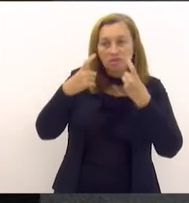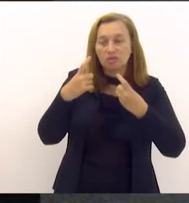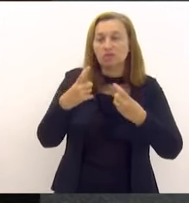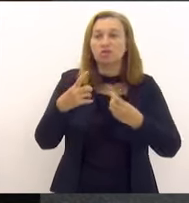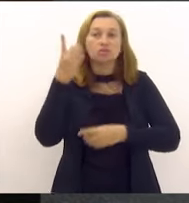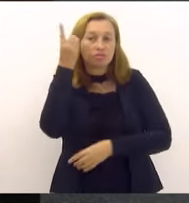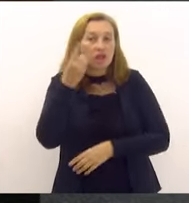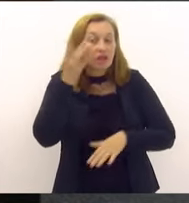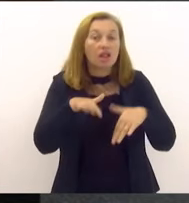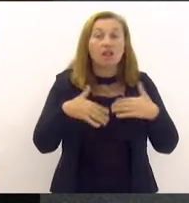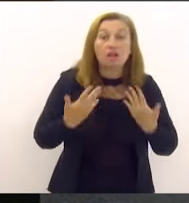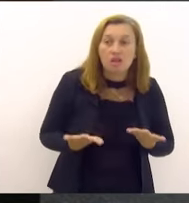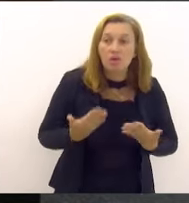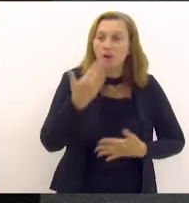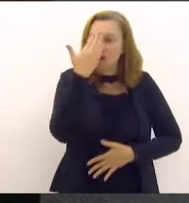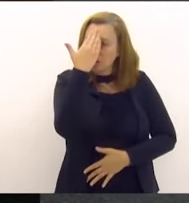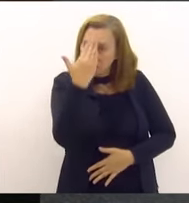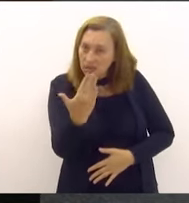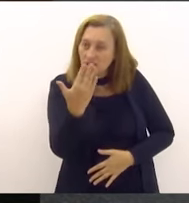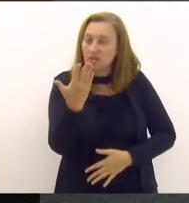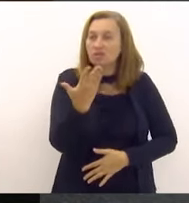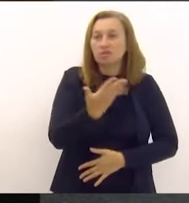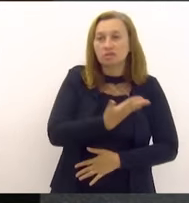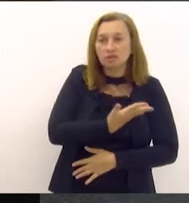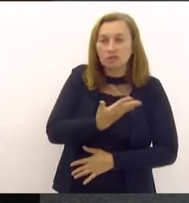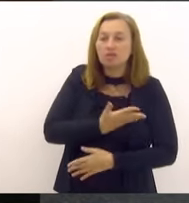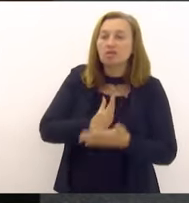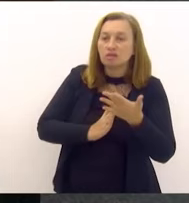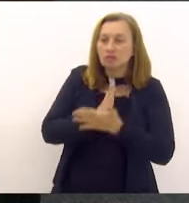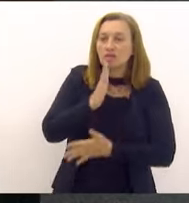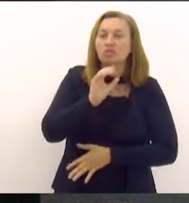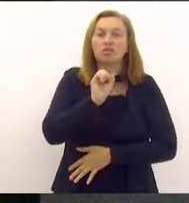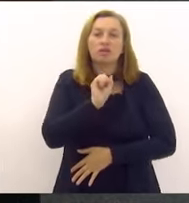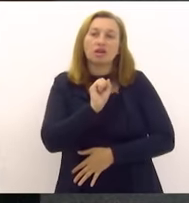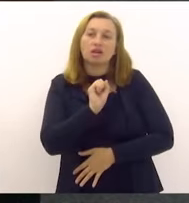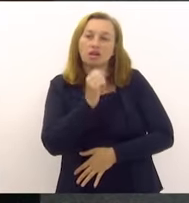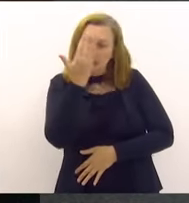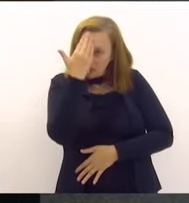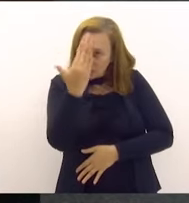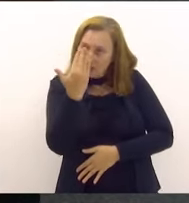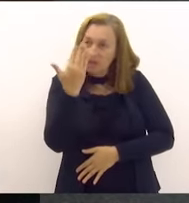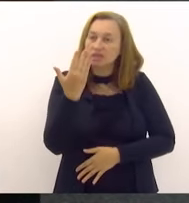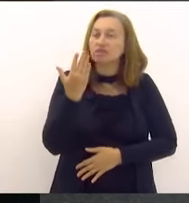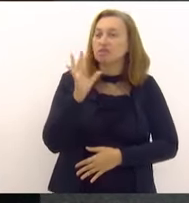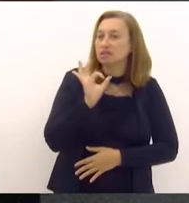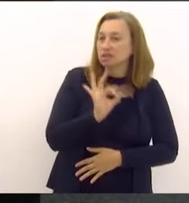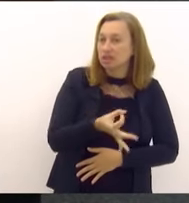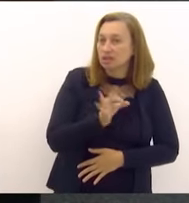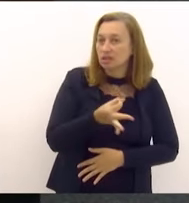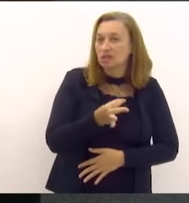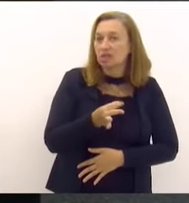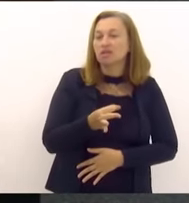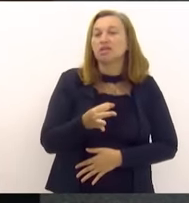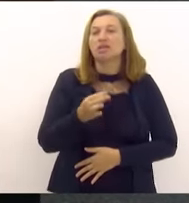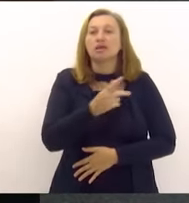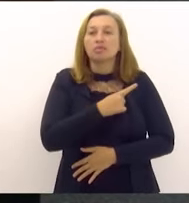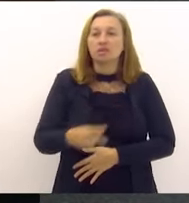deputados. Então, agradeço aos meus pares que votaram favorável e agradeço especificamente à presidência da CCJ,